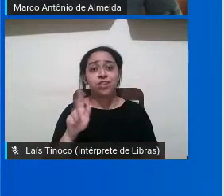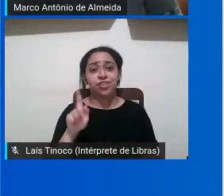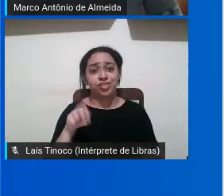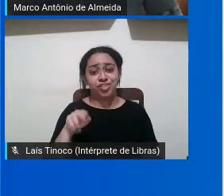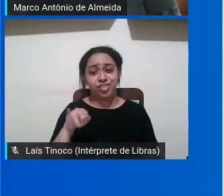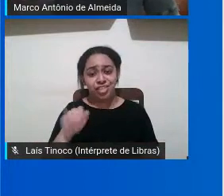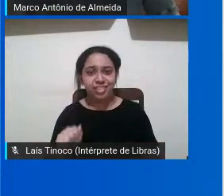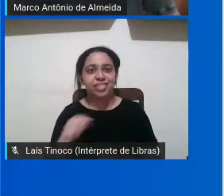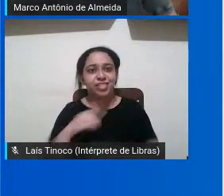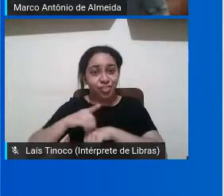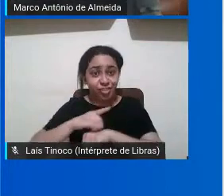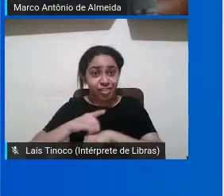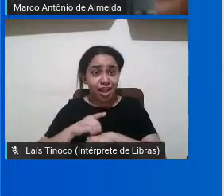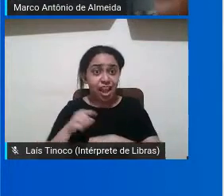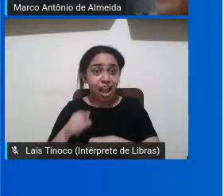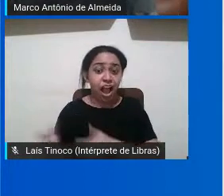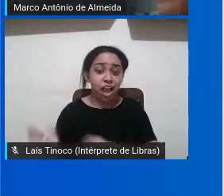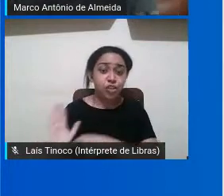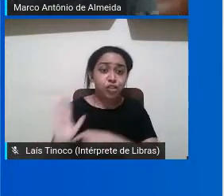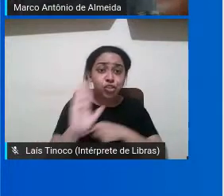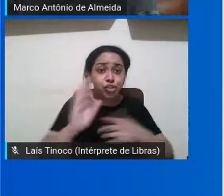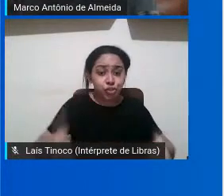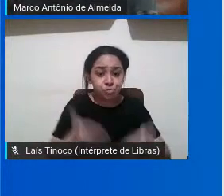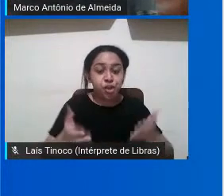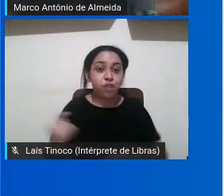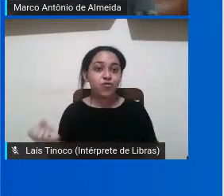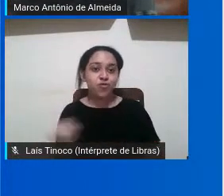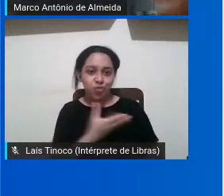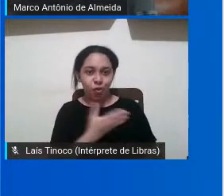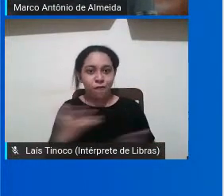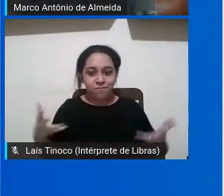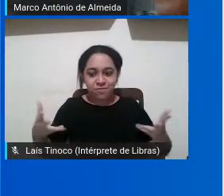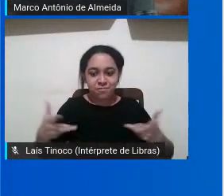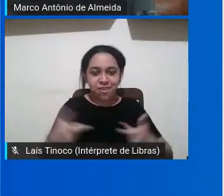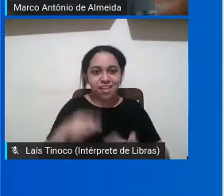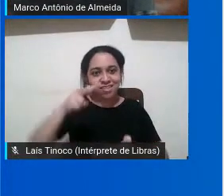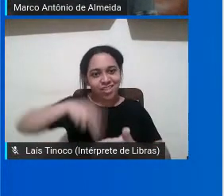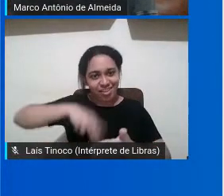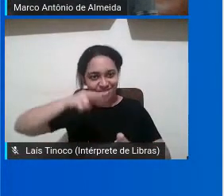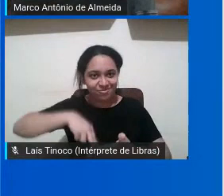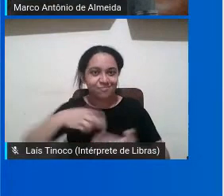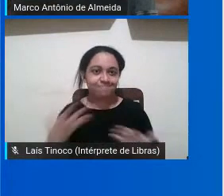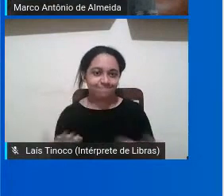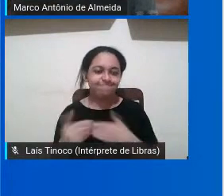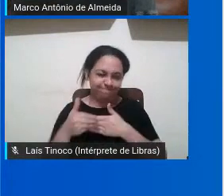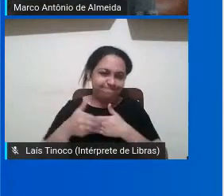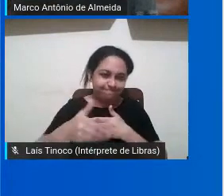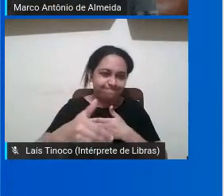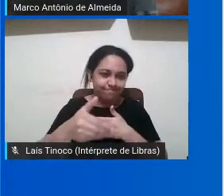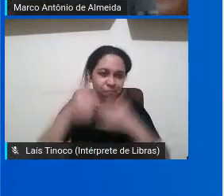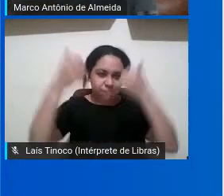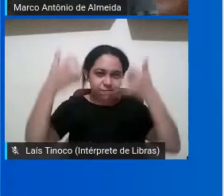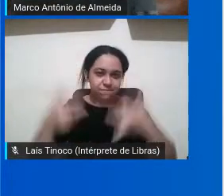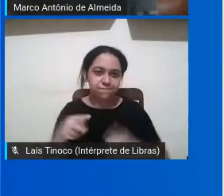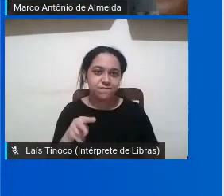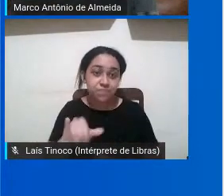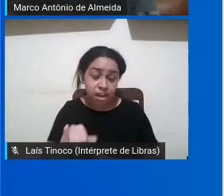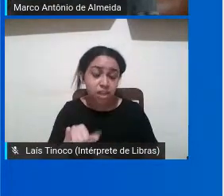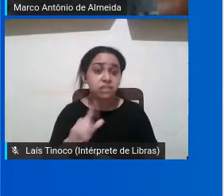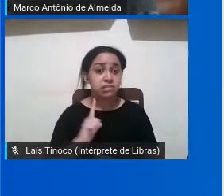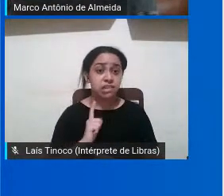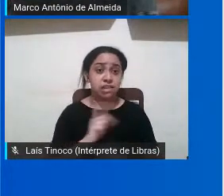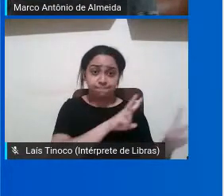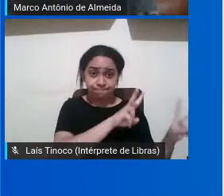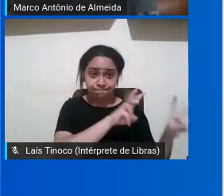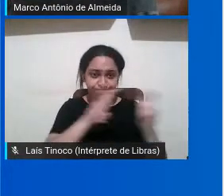de leitura é algo que a gente vai ver mais para frente então que a gente percebe aqui que existem questões relacionadas a arquitetura